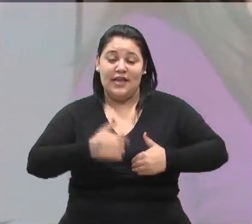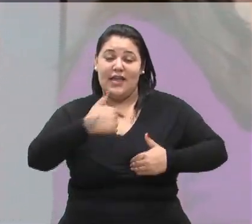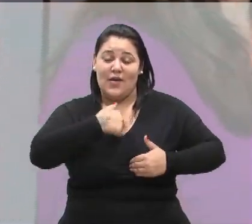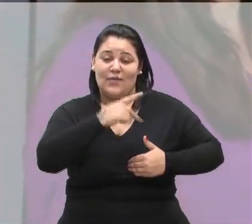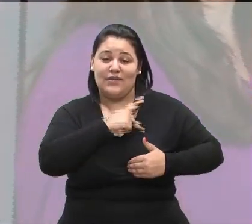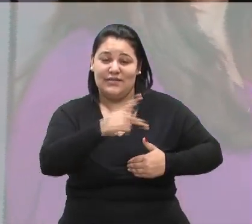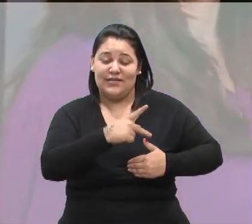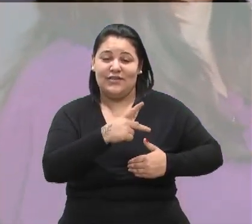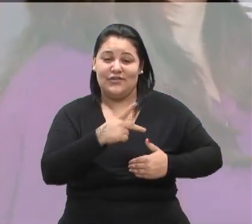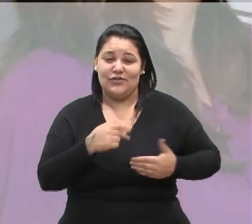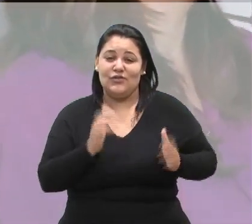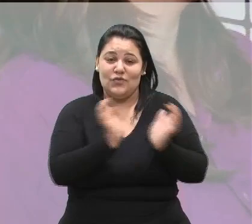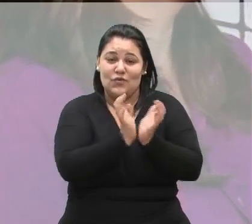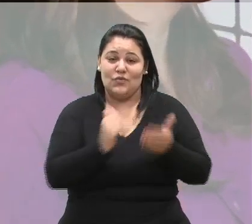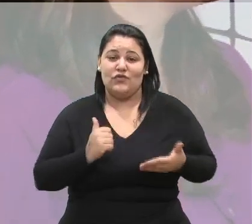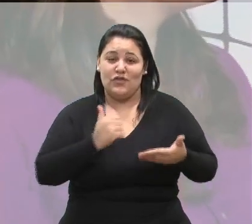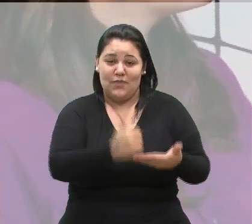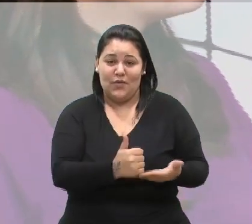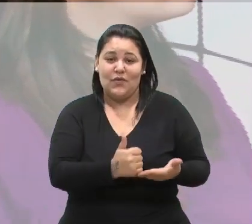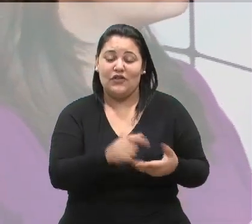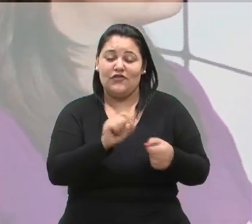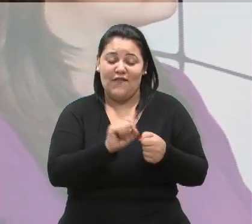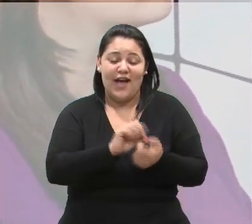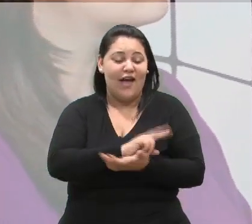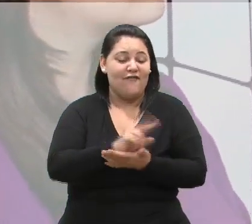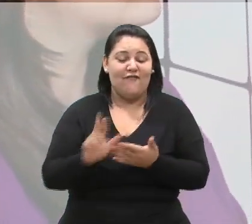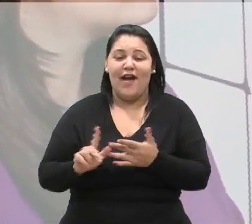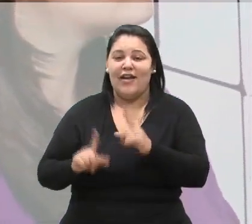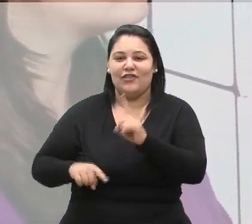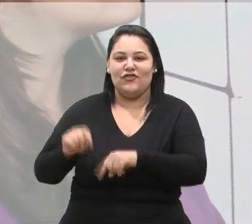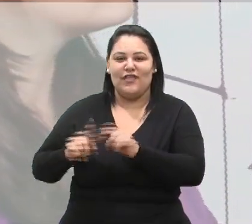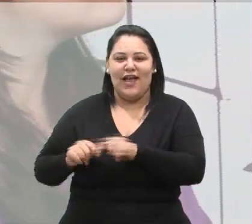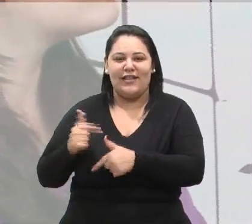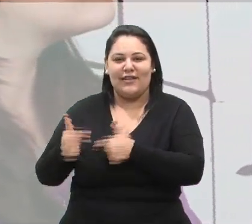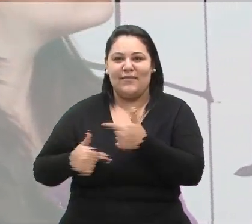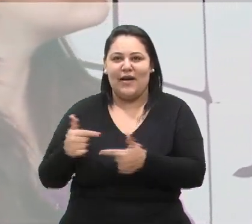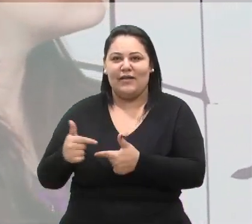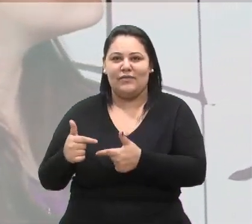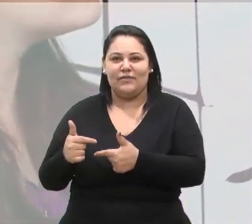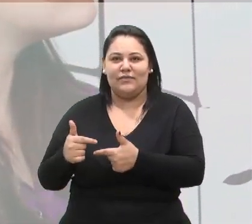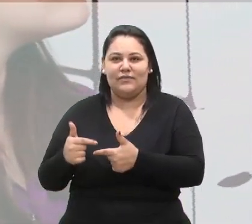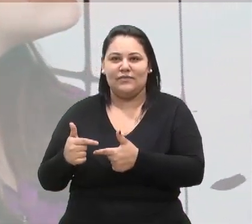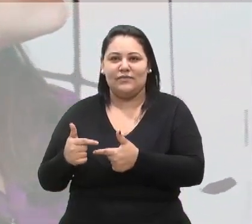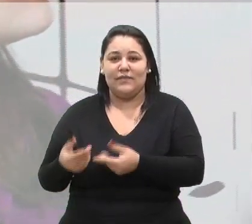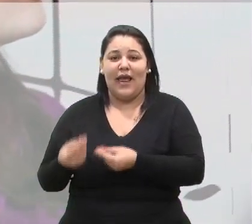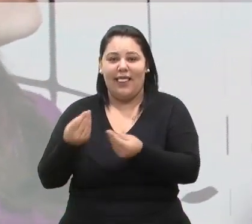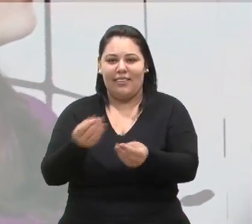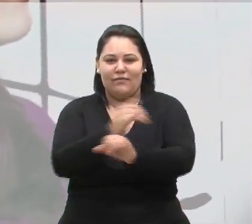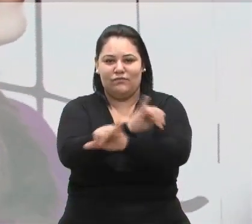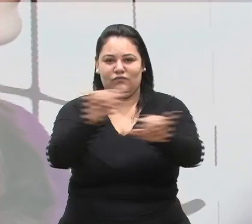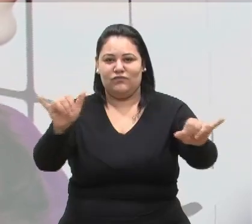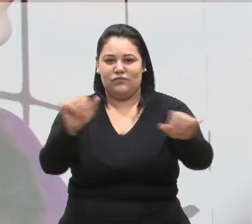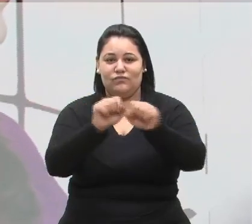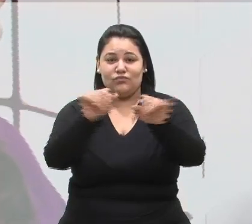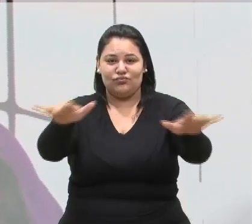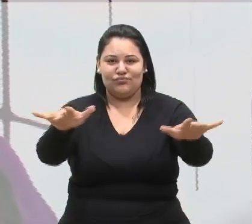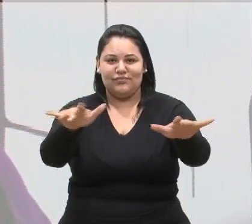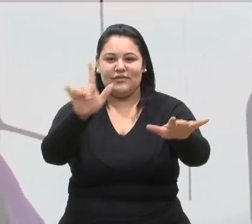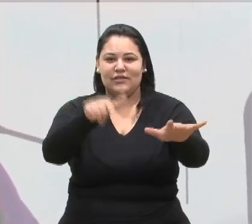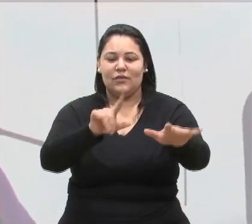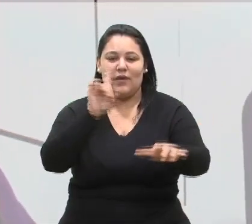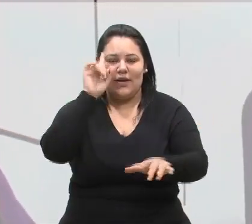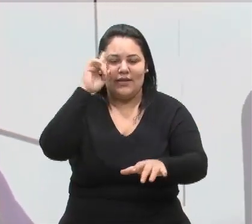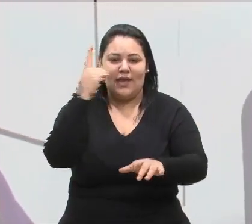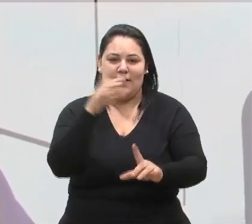a gente vem fazendo uma série de ações, né, de trabalhos, justamente para levar informações, né? Então, a ideia deste seminário,